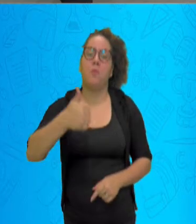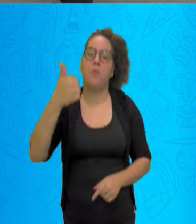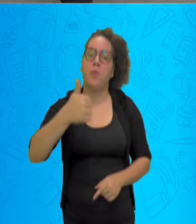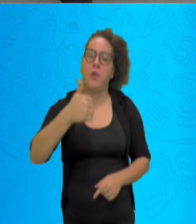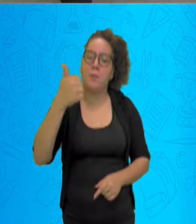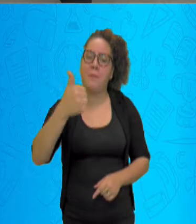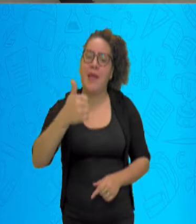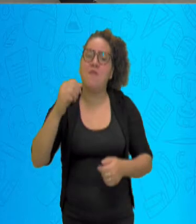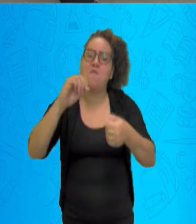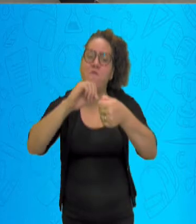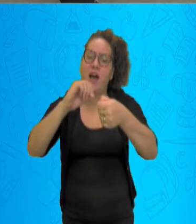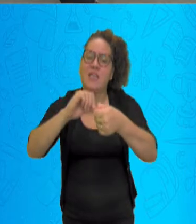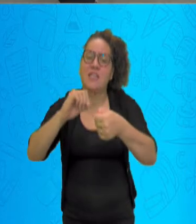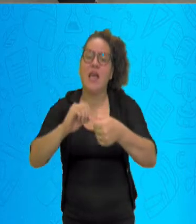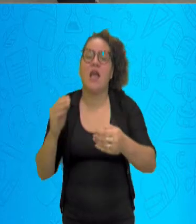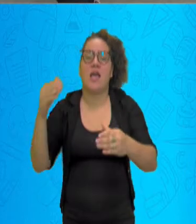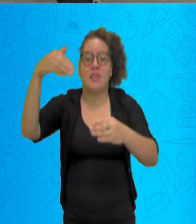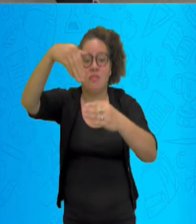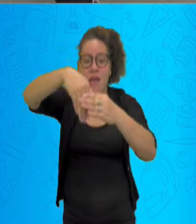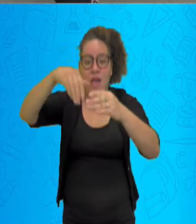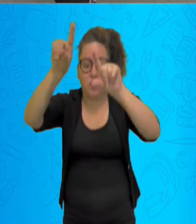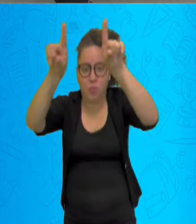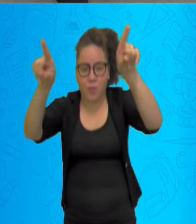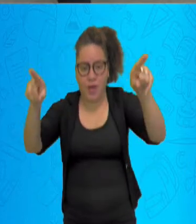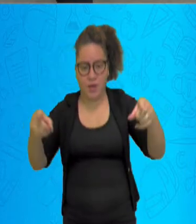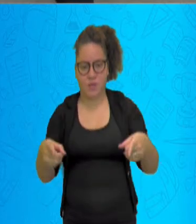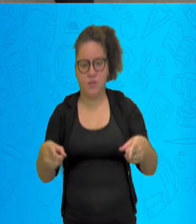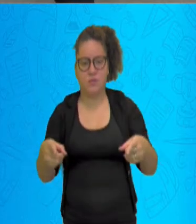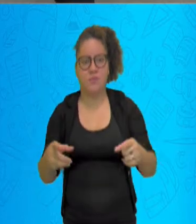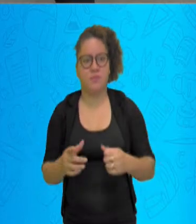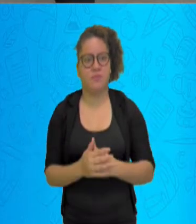vou resolver o que está dentro do parêntese.